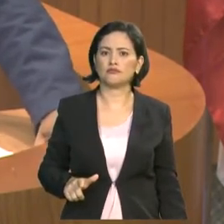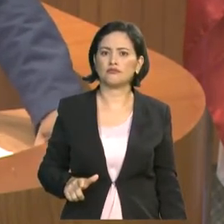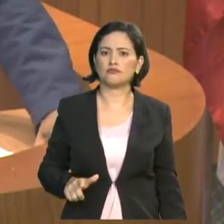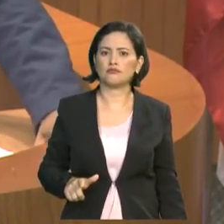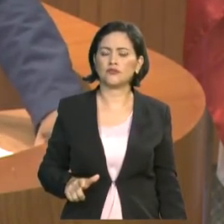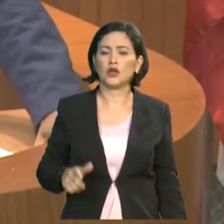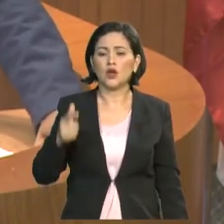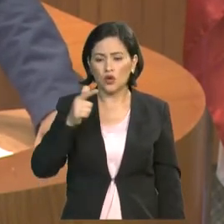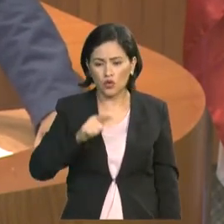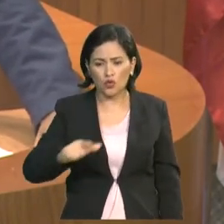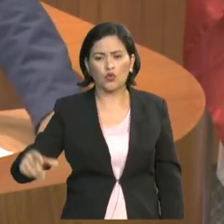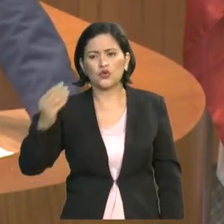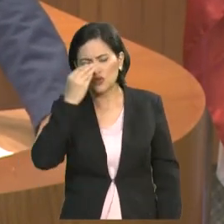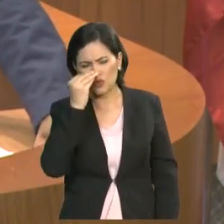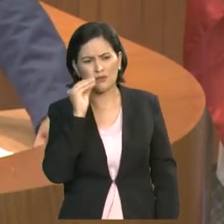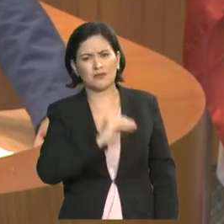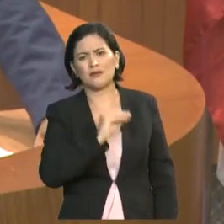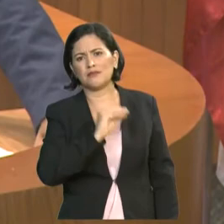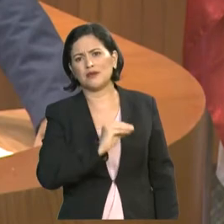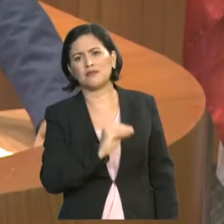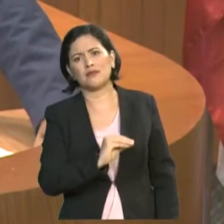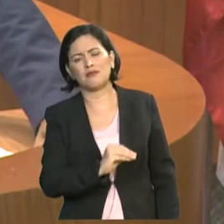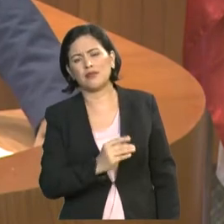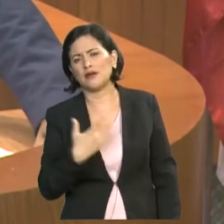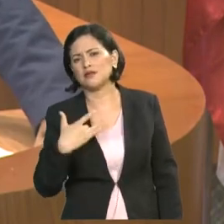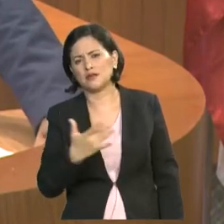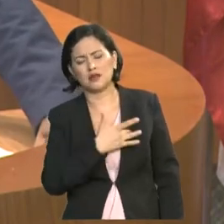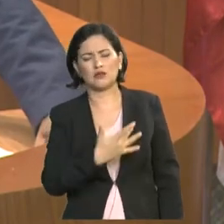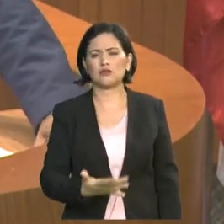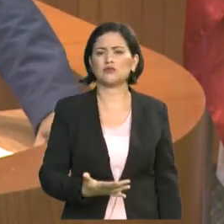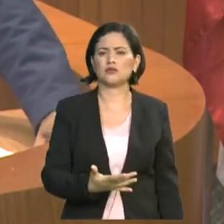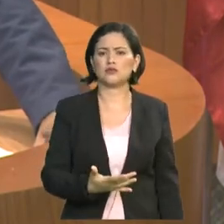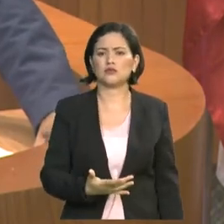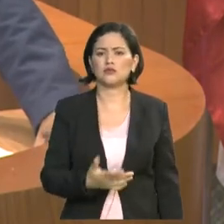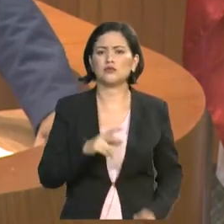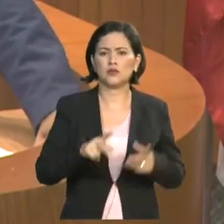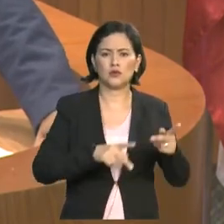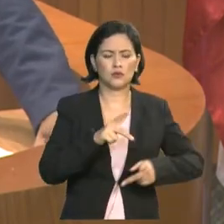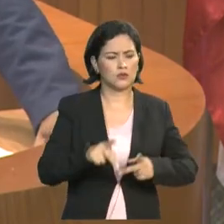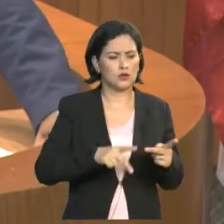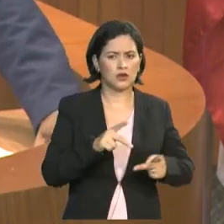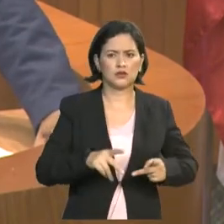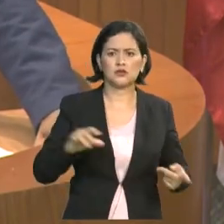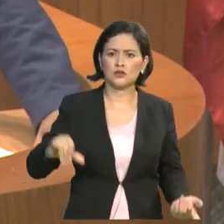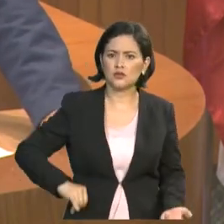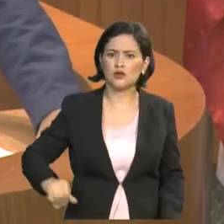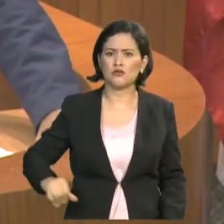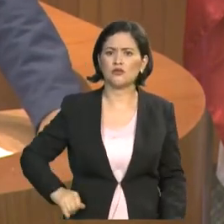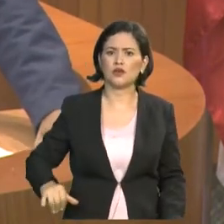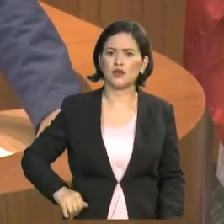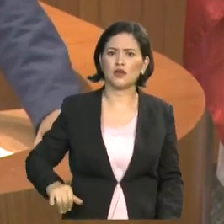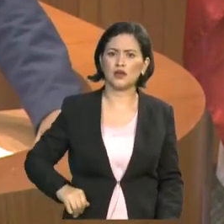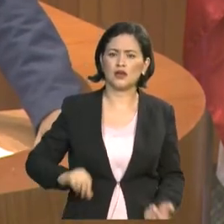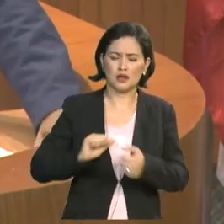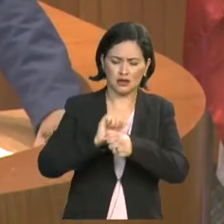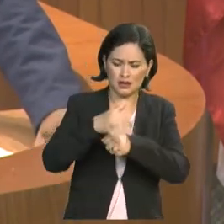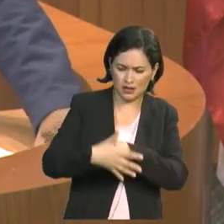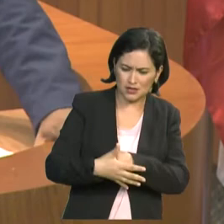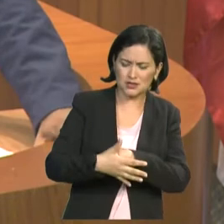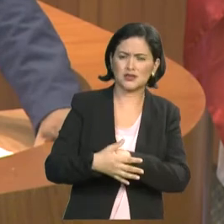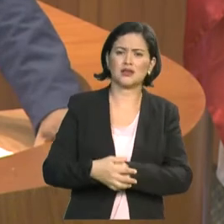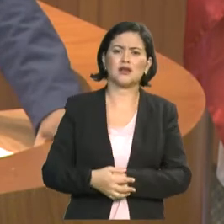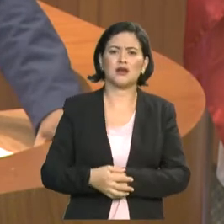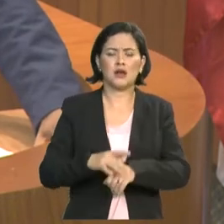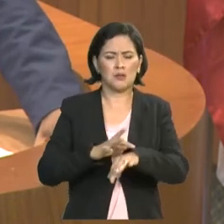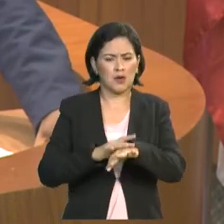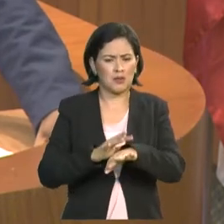câncer. É muita falta de vergonha na cara. E o desvio do dinheiro público, o desvio